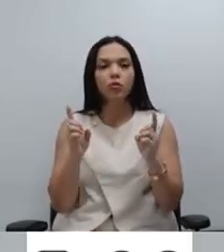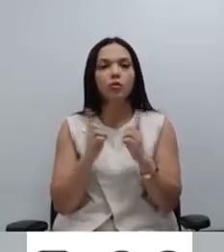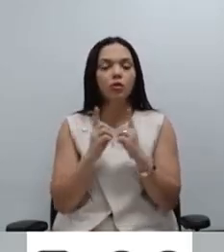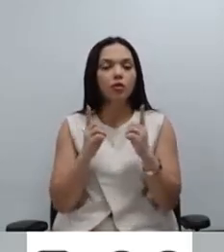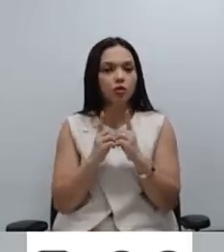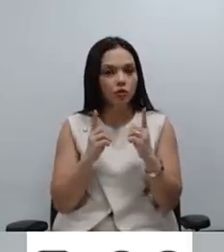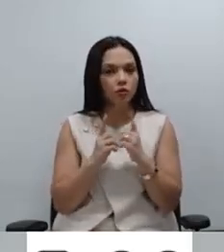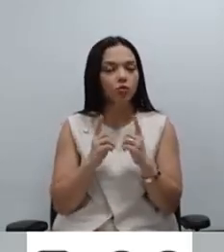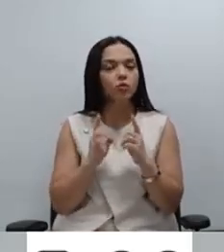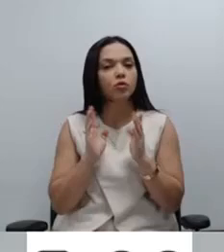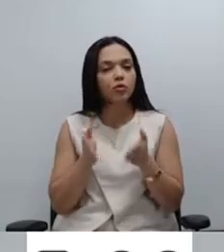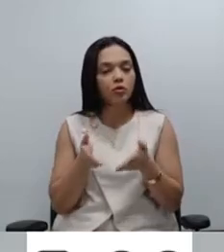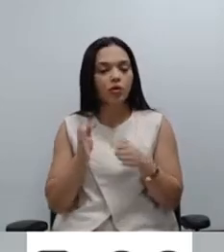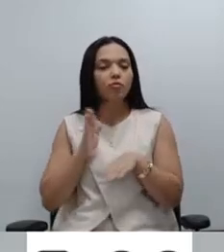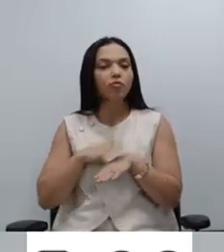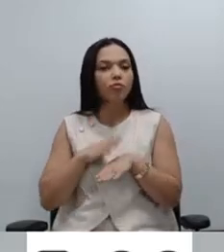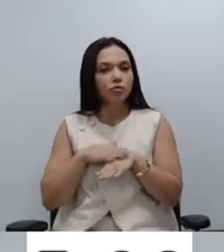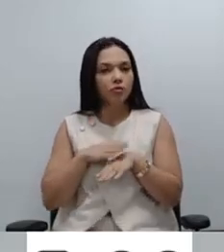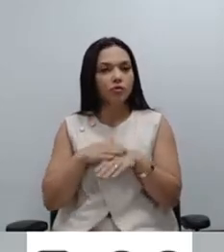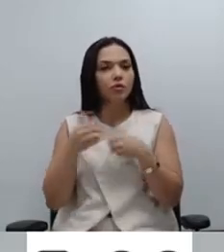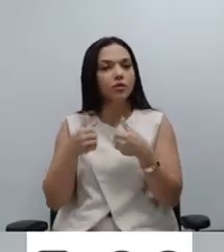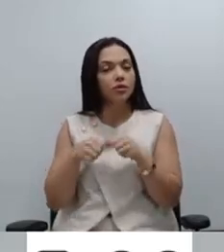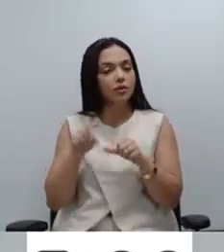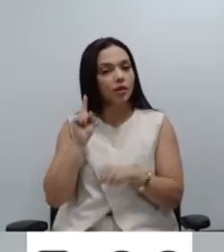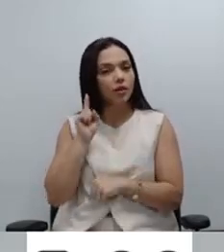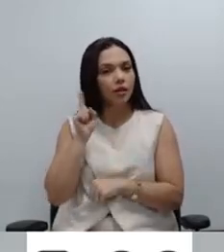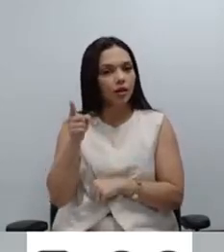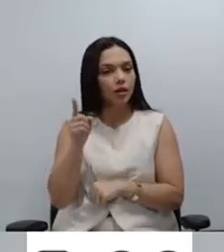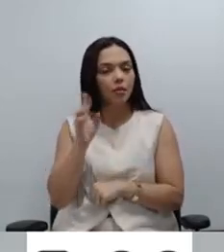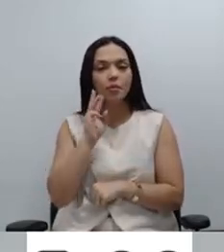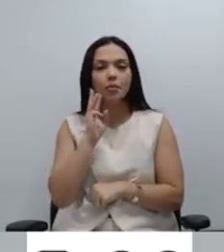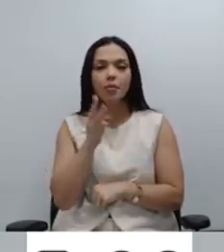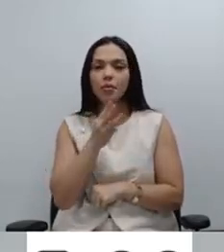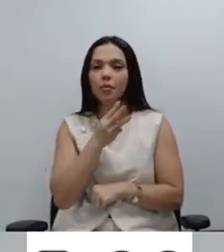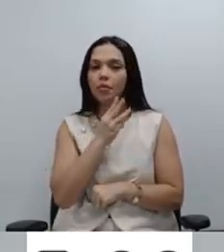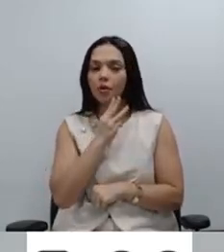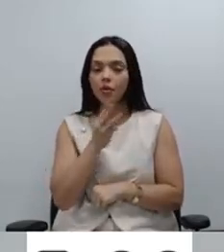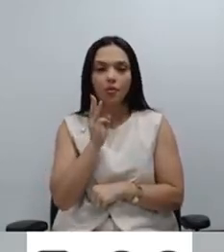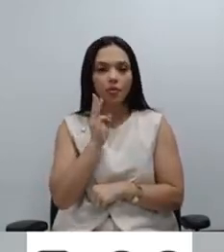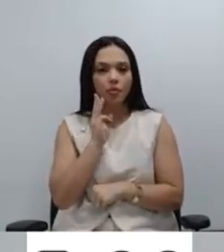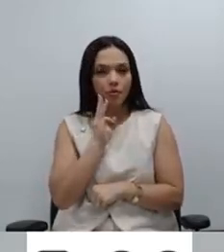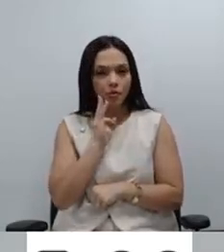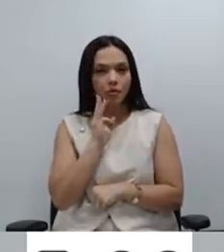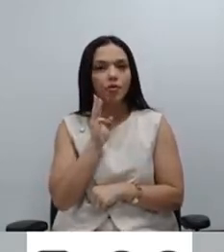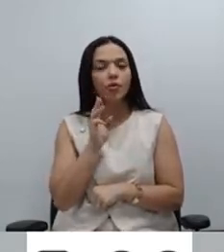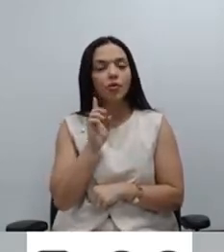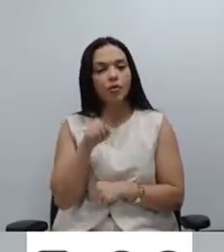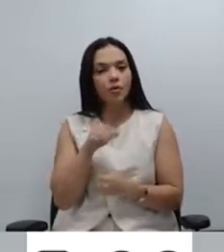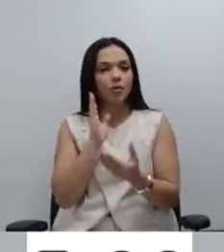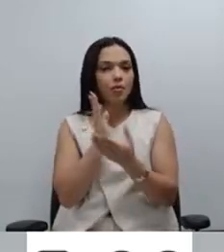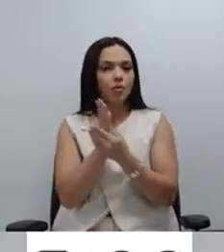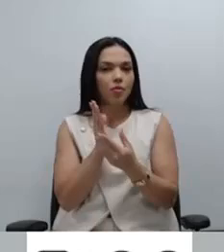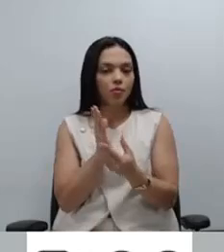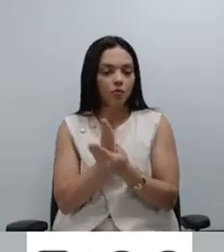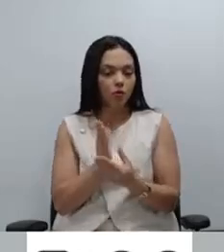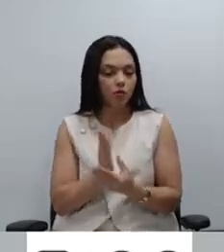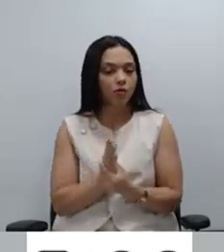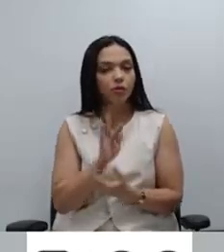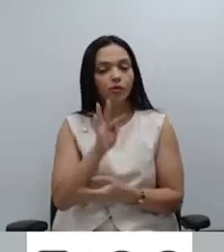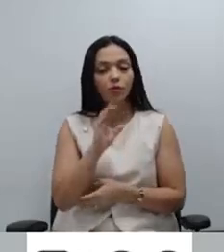são realizados e dizem respeito a uma situação que está em Mauá, né, o foro de tramitação dos autos das